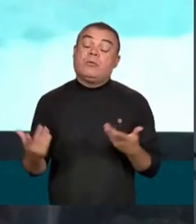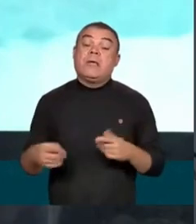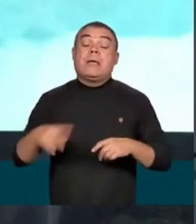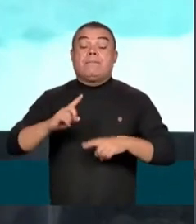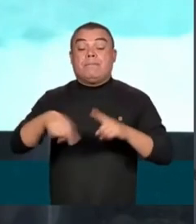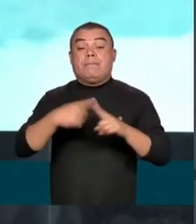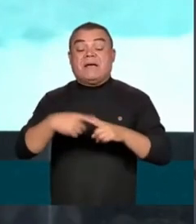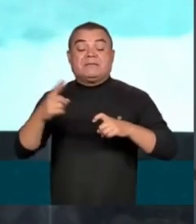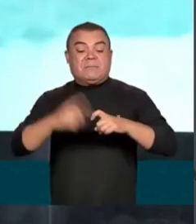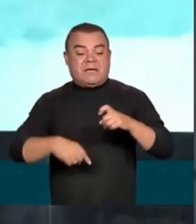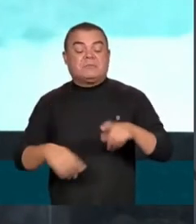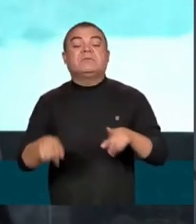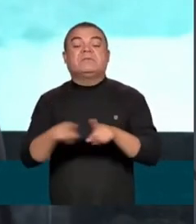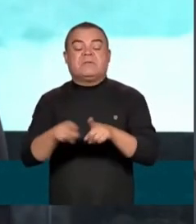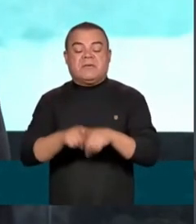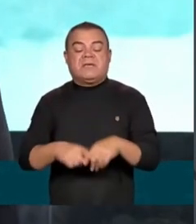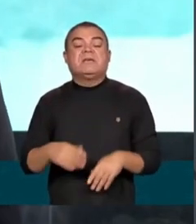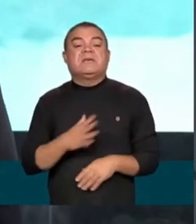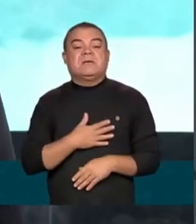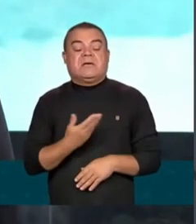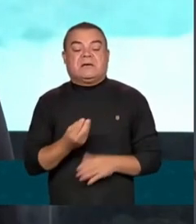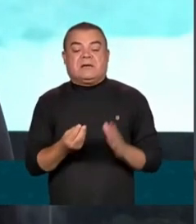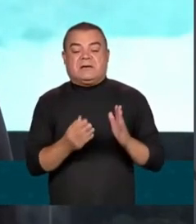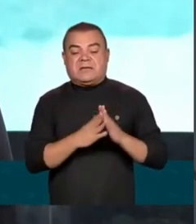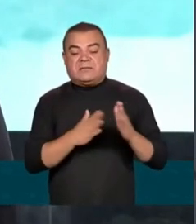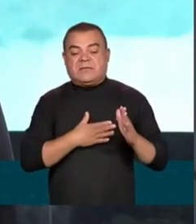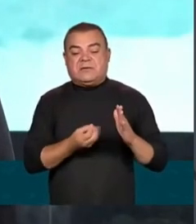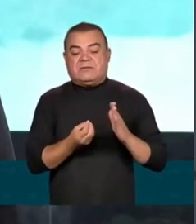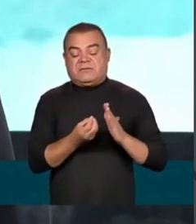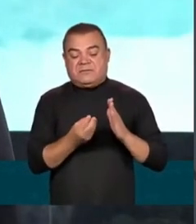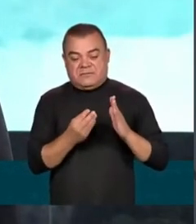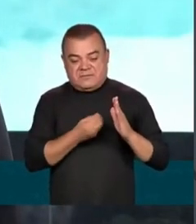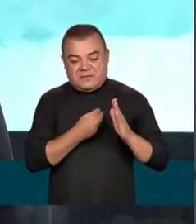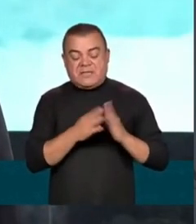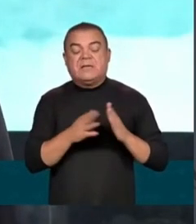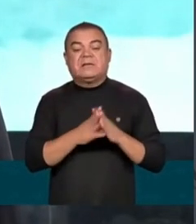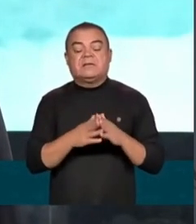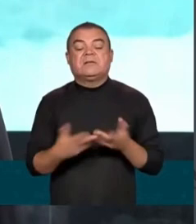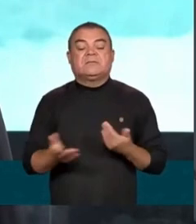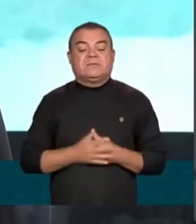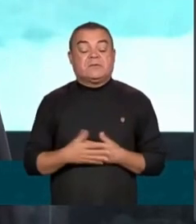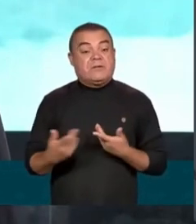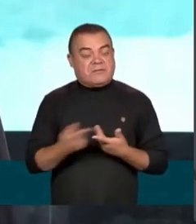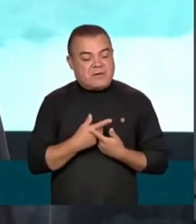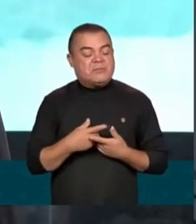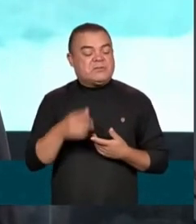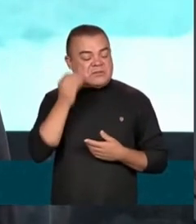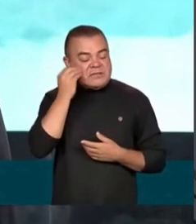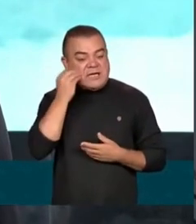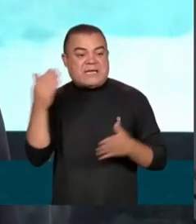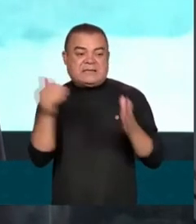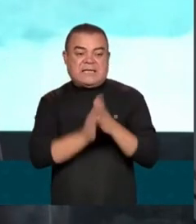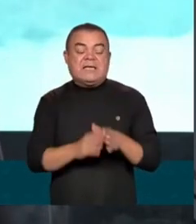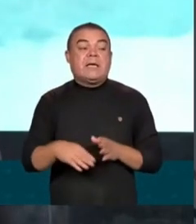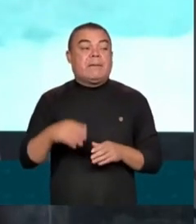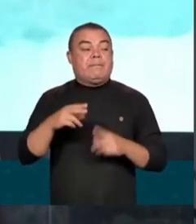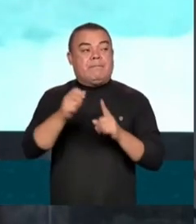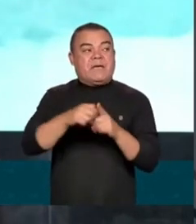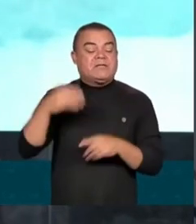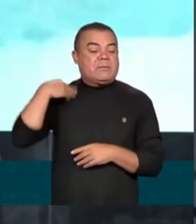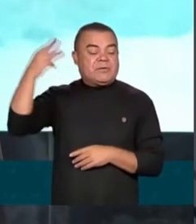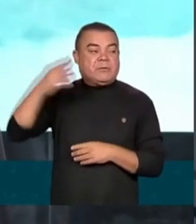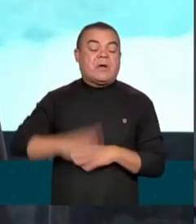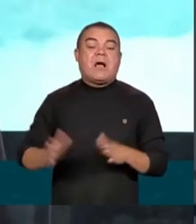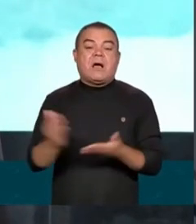vencem apenas em agosto mas vamos instalar ainda no mês de abril algumas medidas